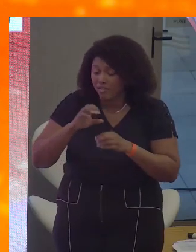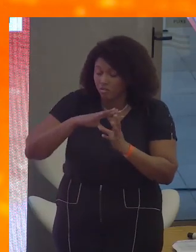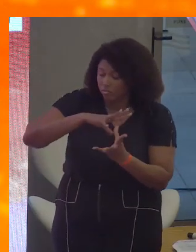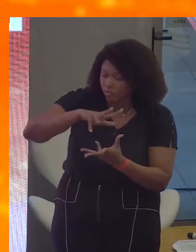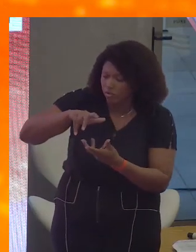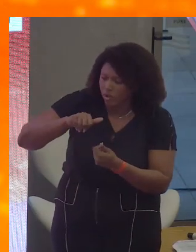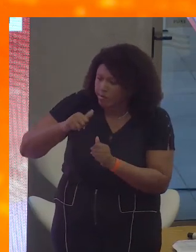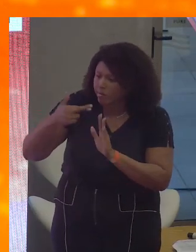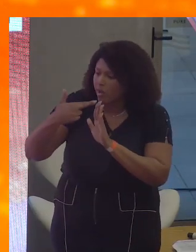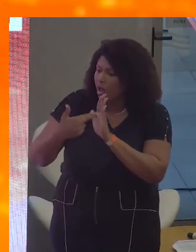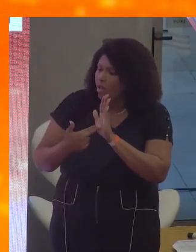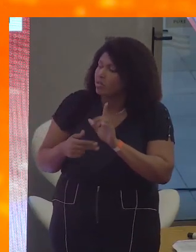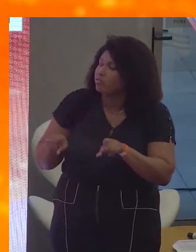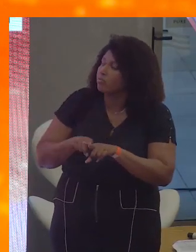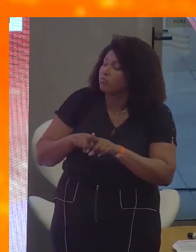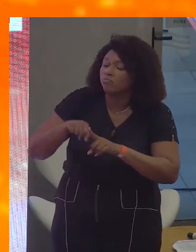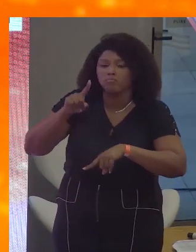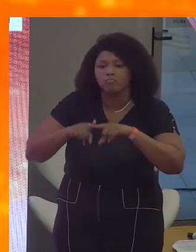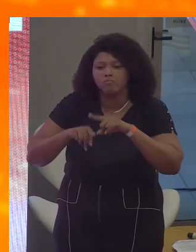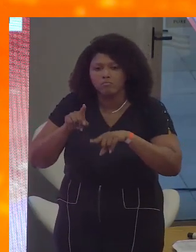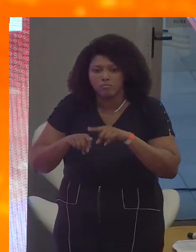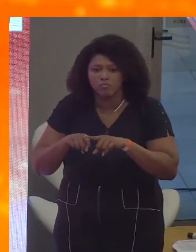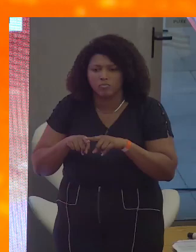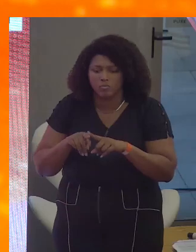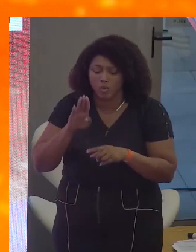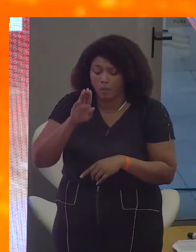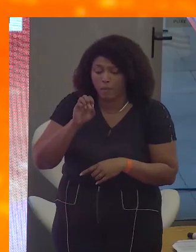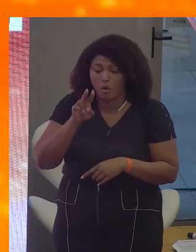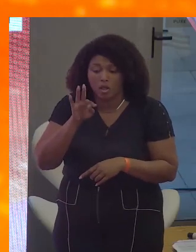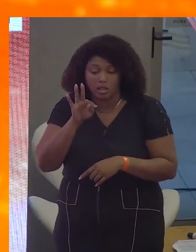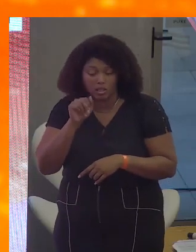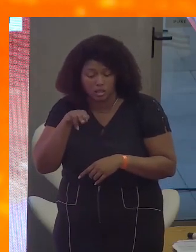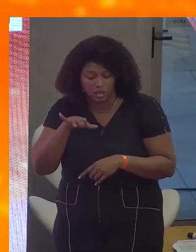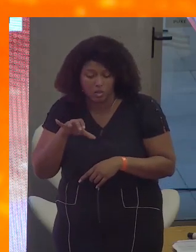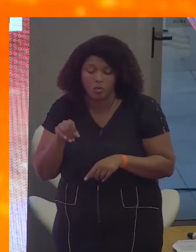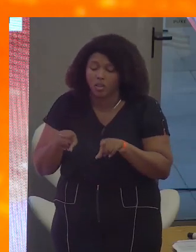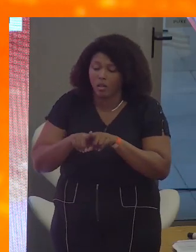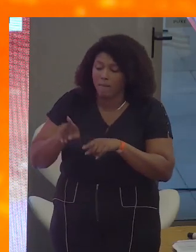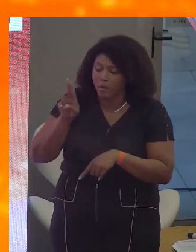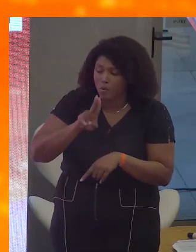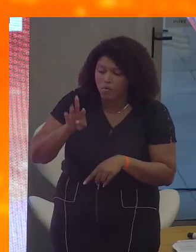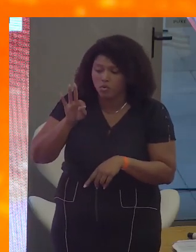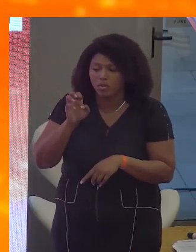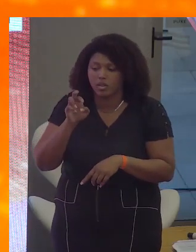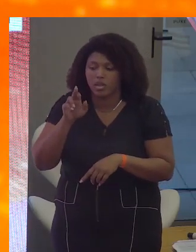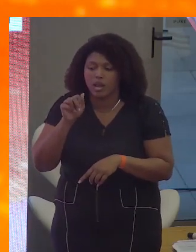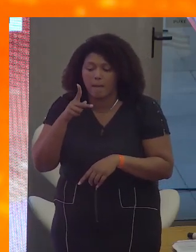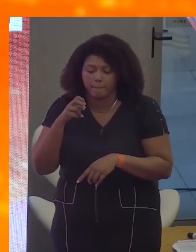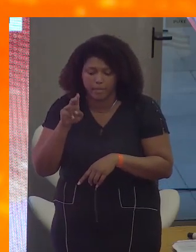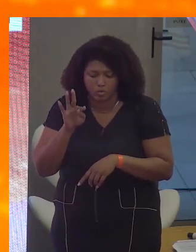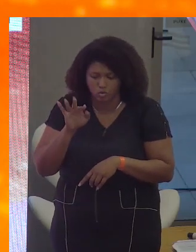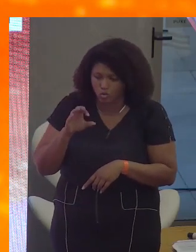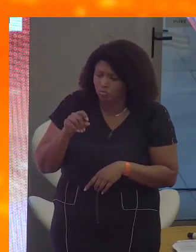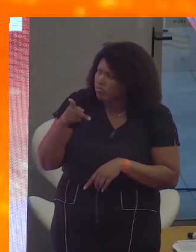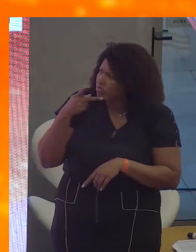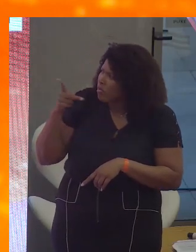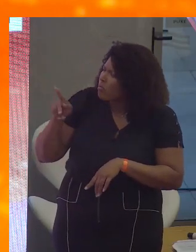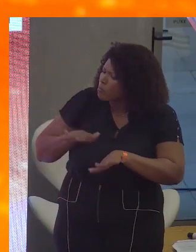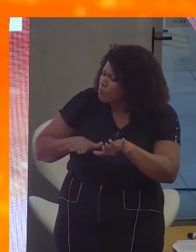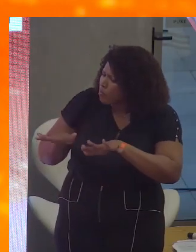em relação aos produtos de origem botânica e seus constituintes, e quanto ao seu uso terapêutico. Então, esse movimento, na